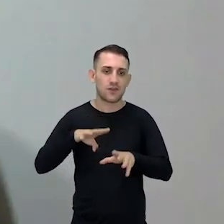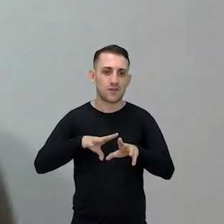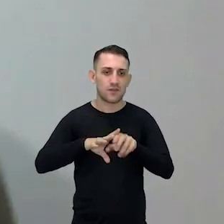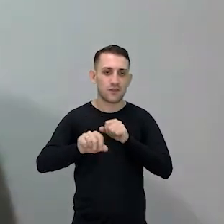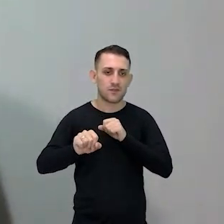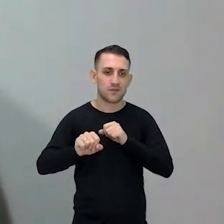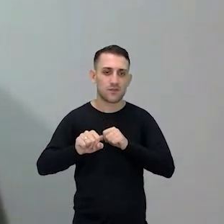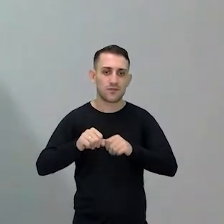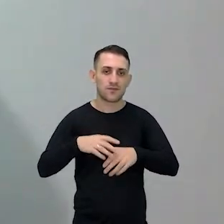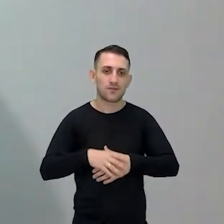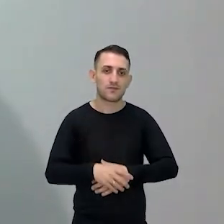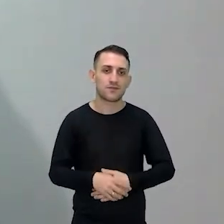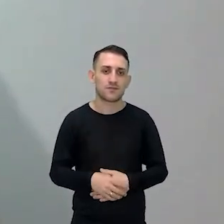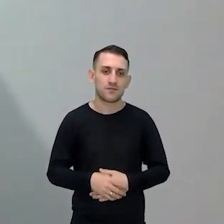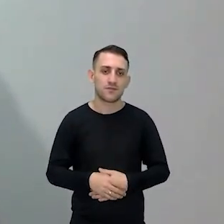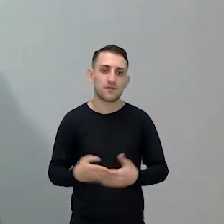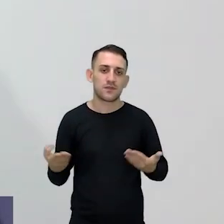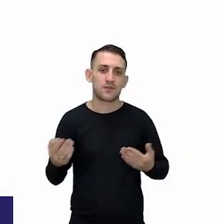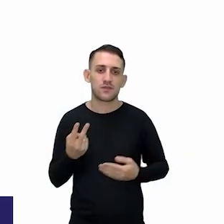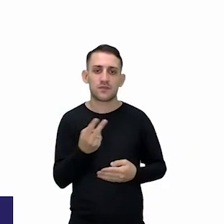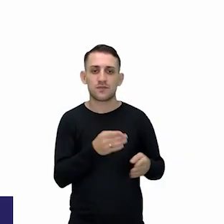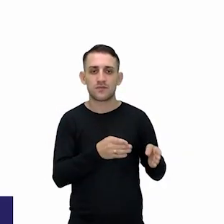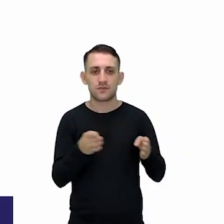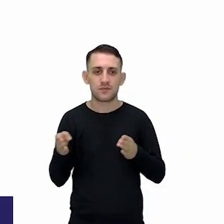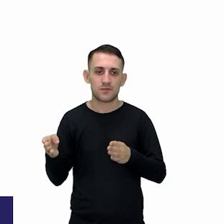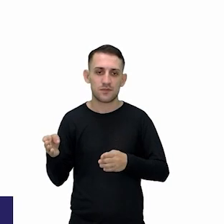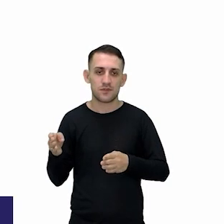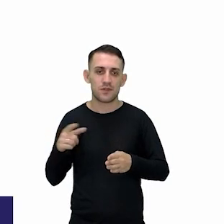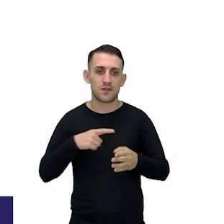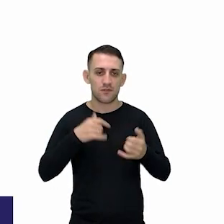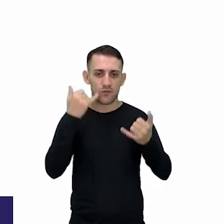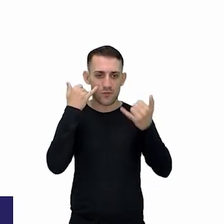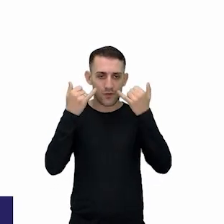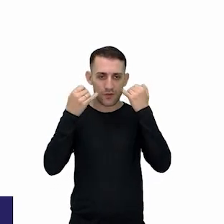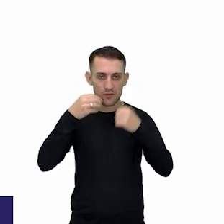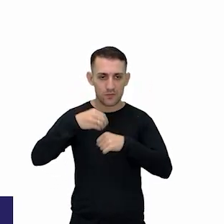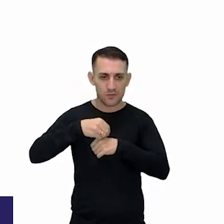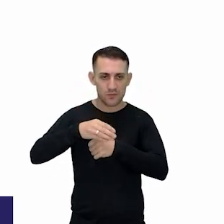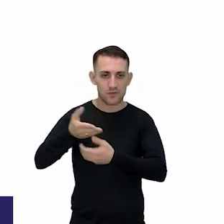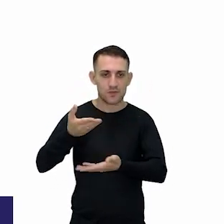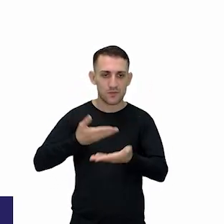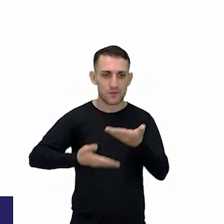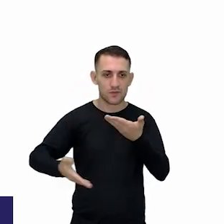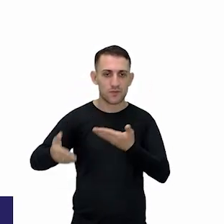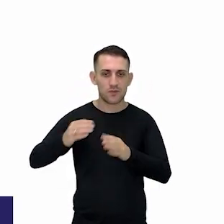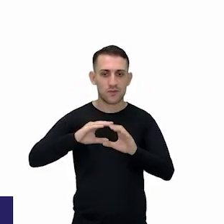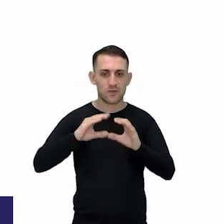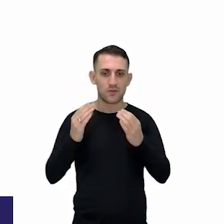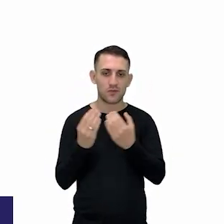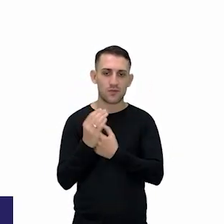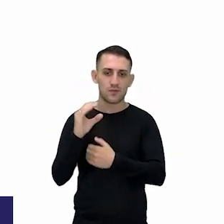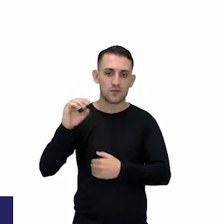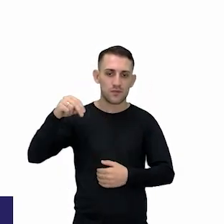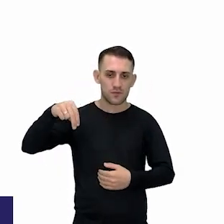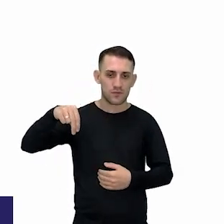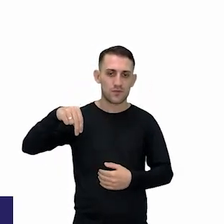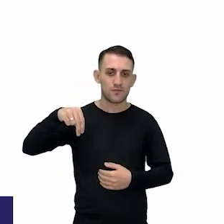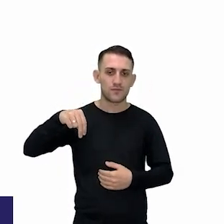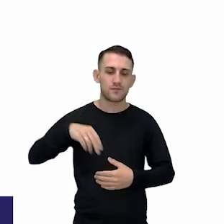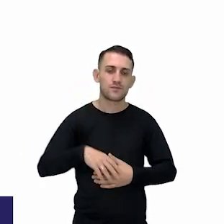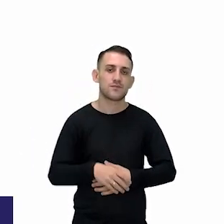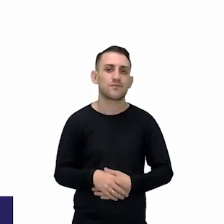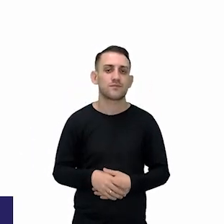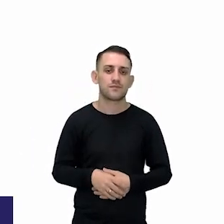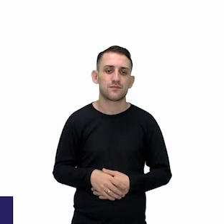nossa formação agora para o segundo momento, nossos informativos, sugestões e trocas com a comunidade de ciências da